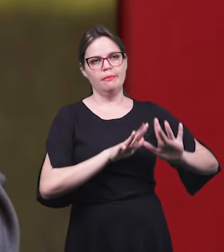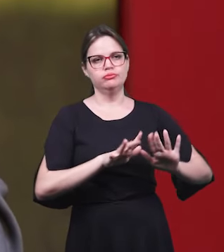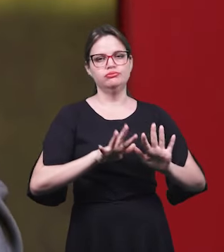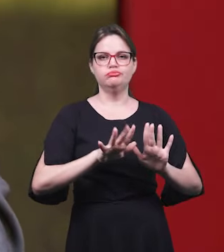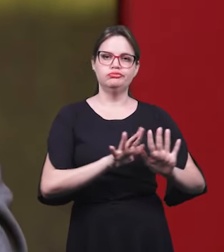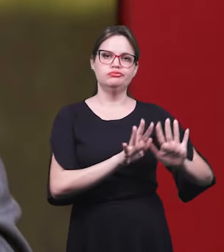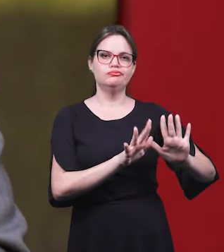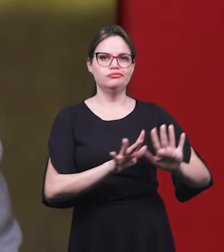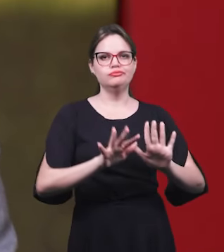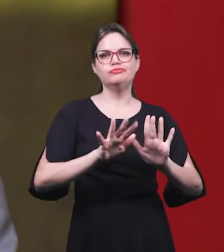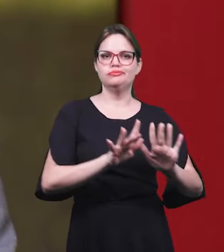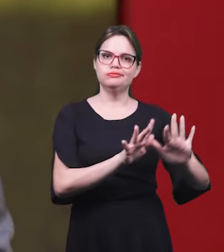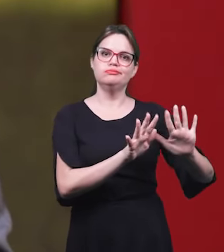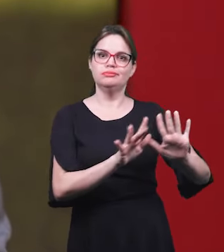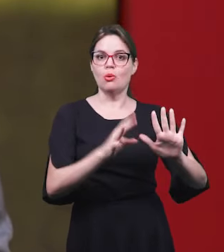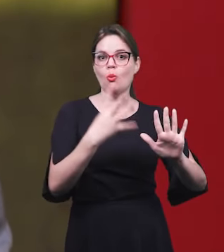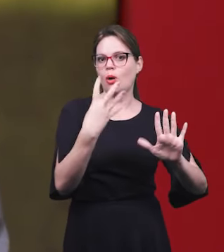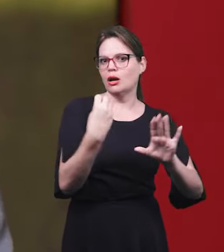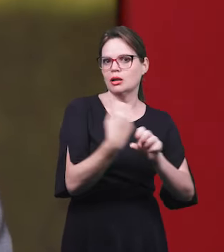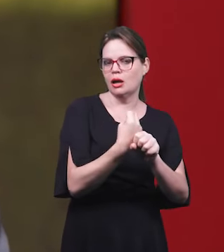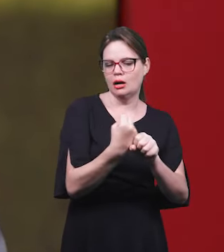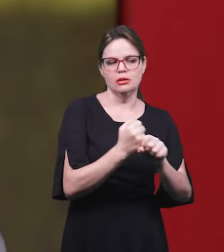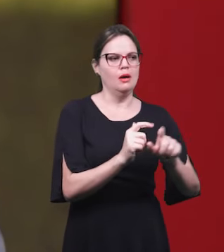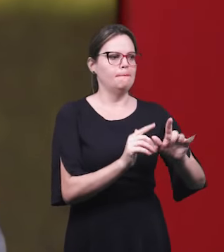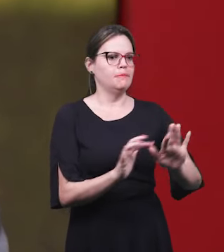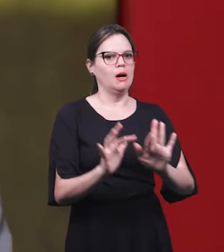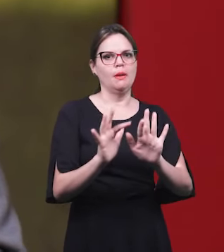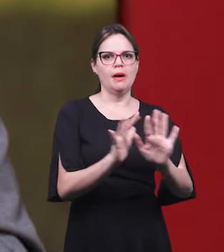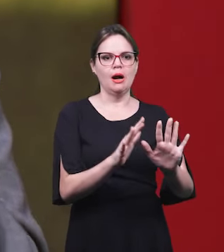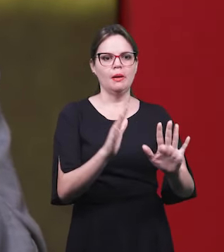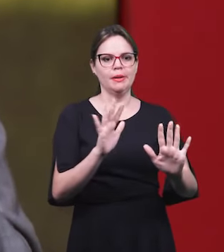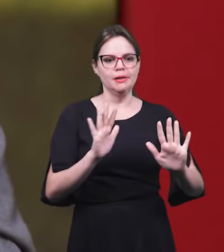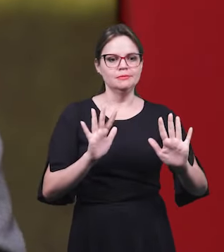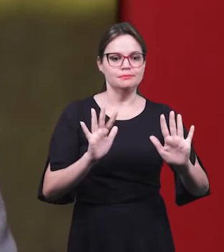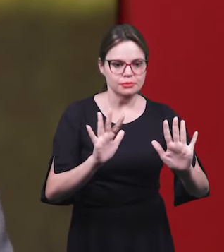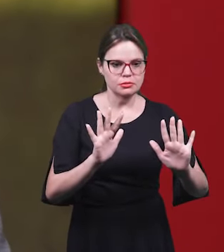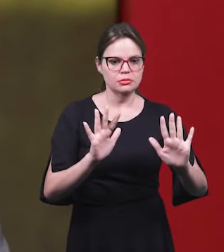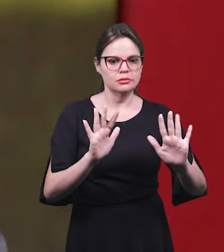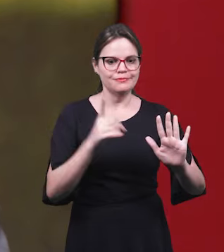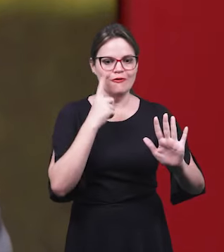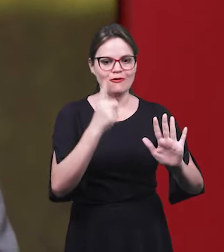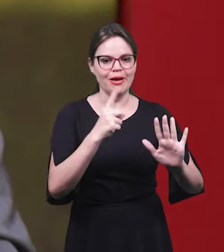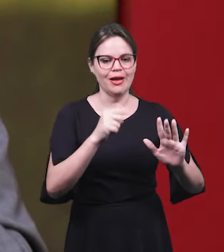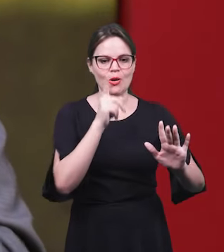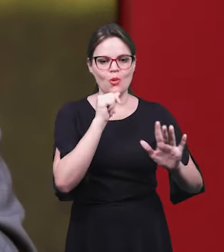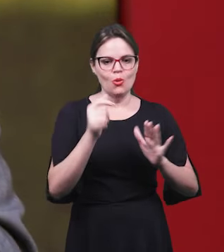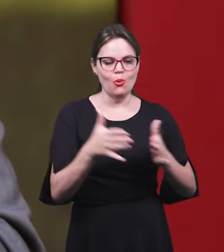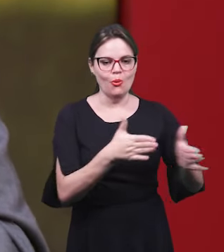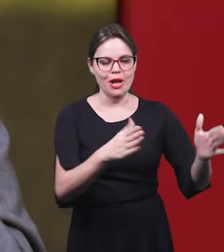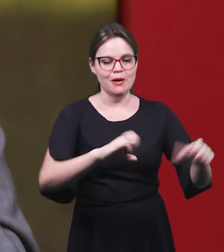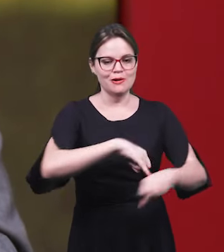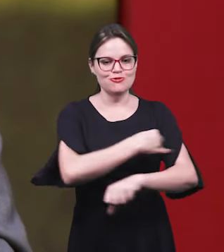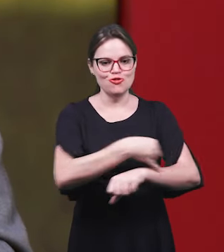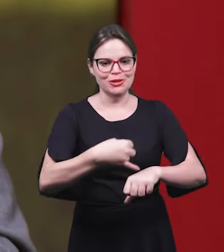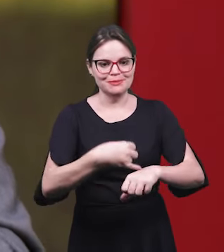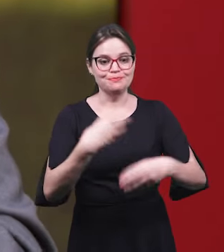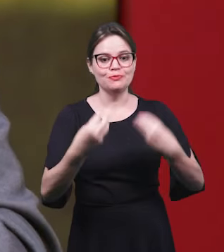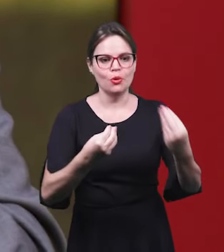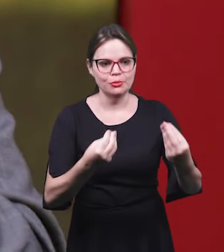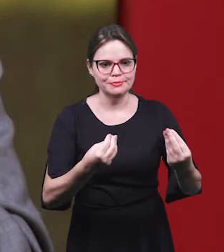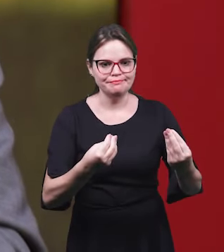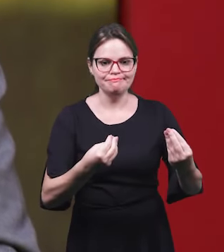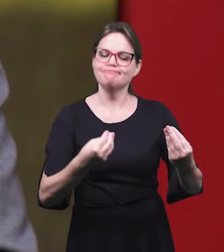o Jordão no local humanamente mais difícil, que é de frente a Jericó. Jericó era uma cidade toda